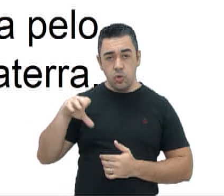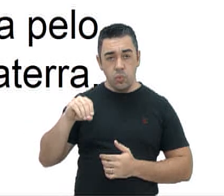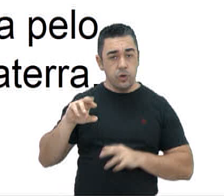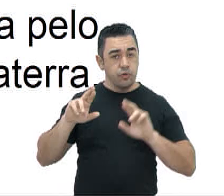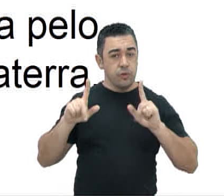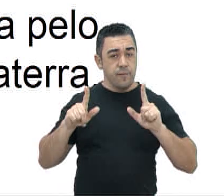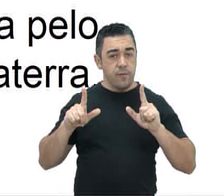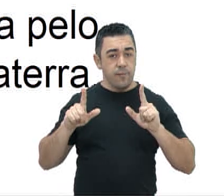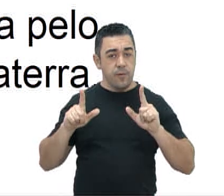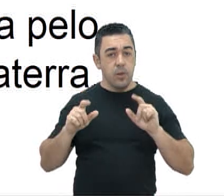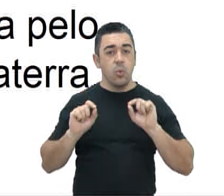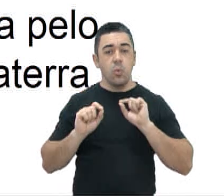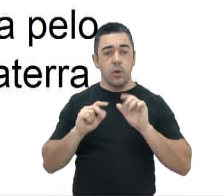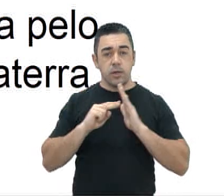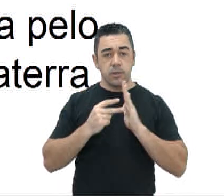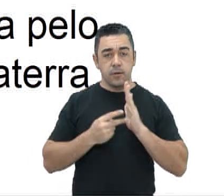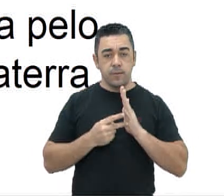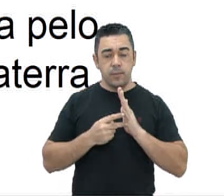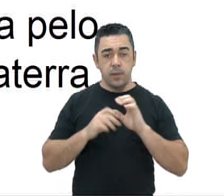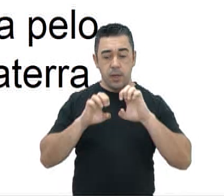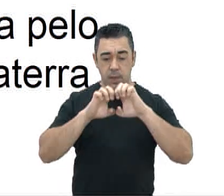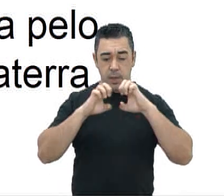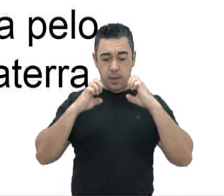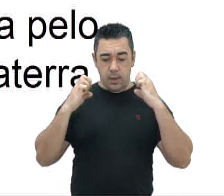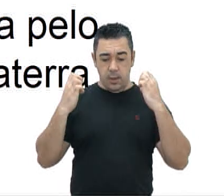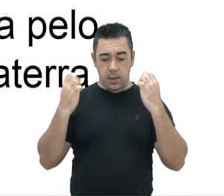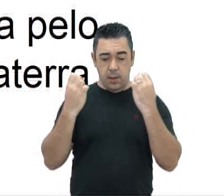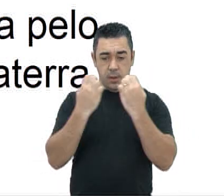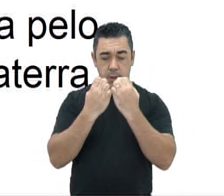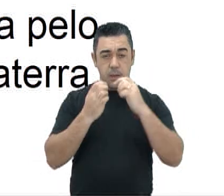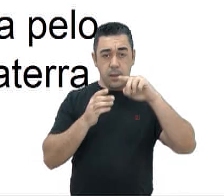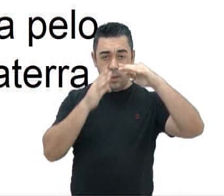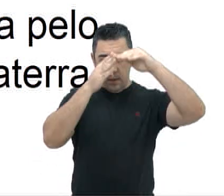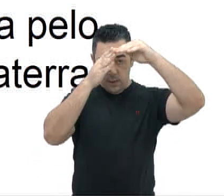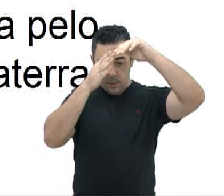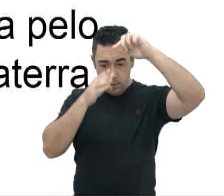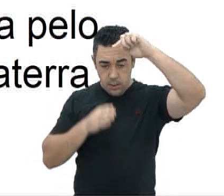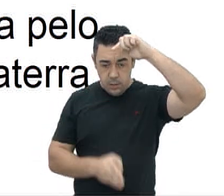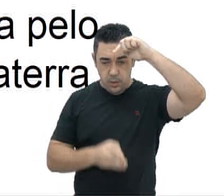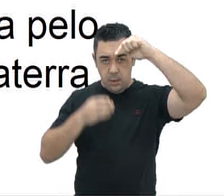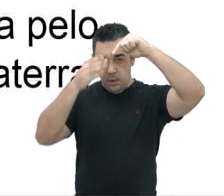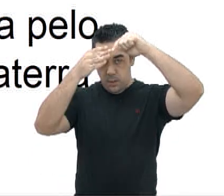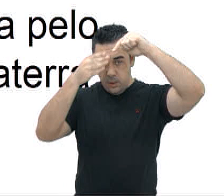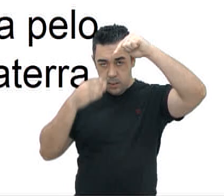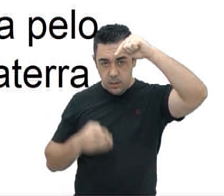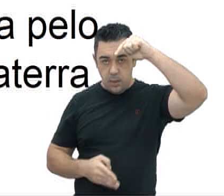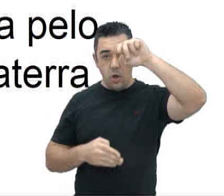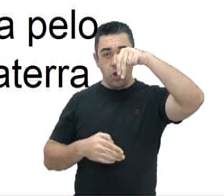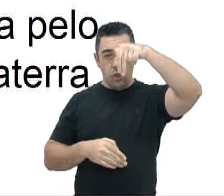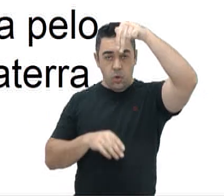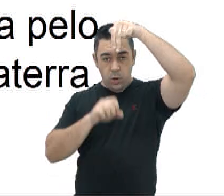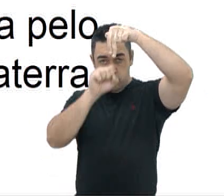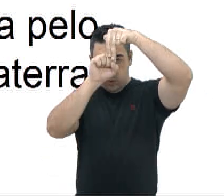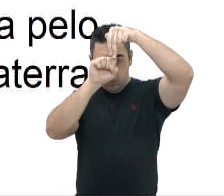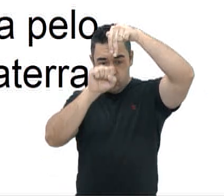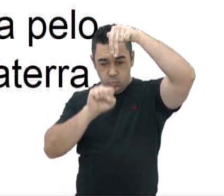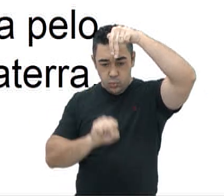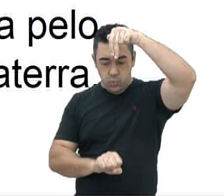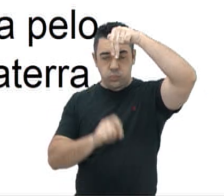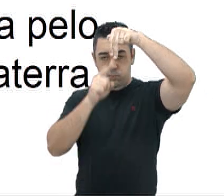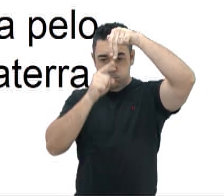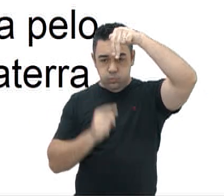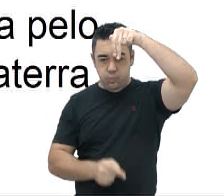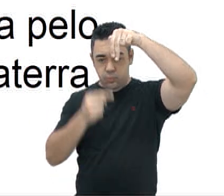são linhas perpendiculares ao equador que vão do polo norte ao polo sul e cruzam com os paralelos.